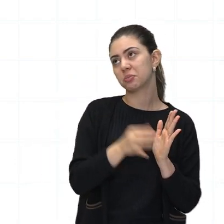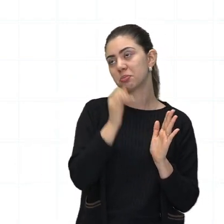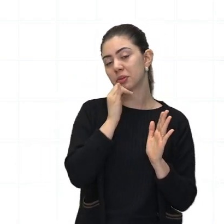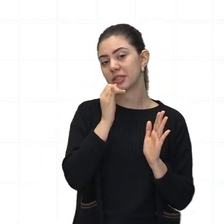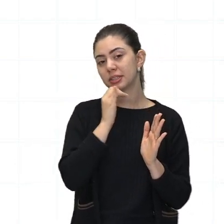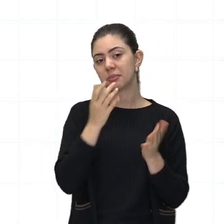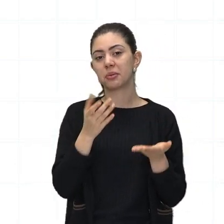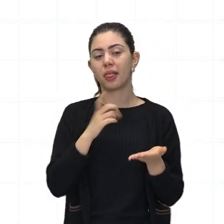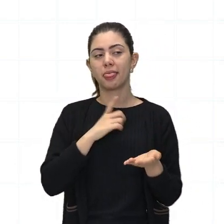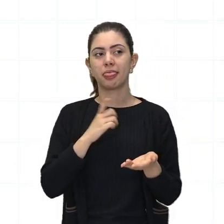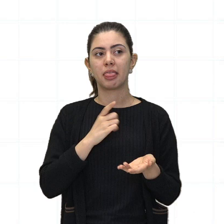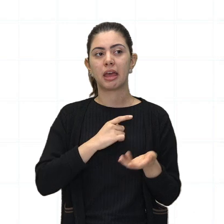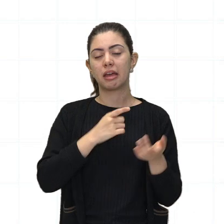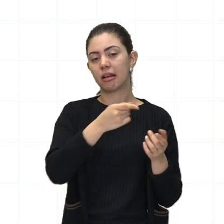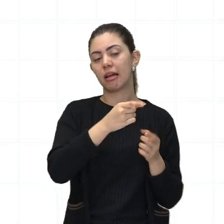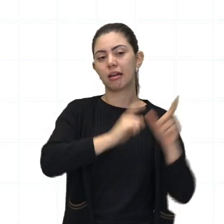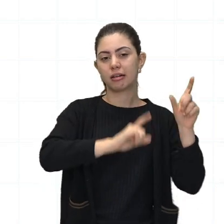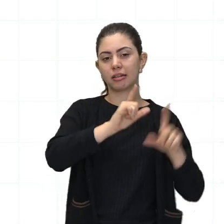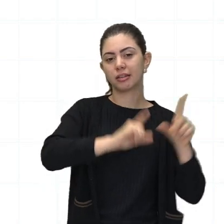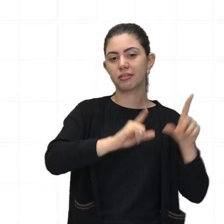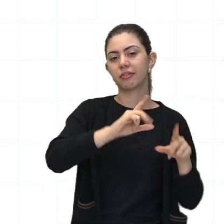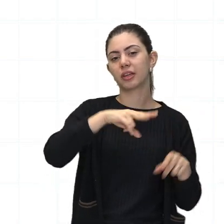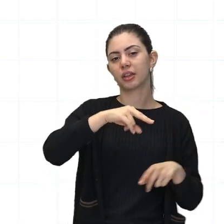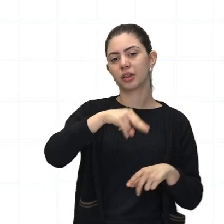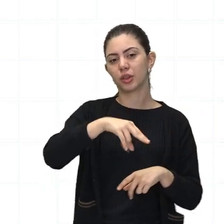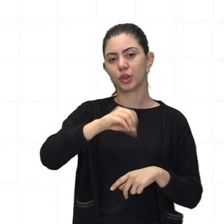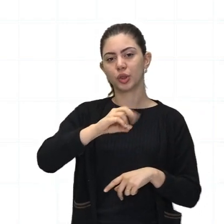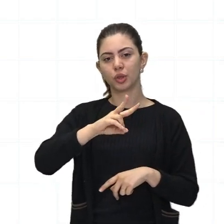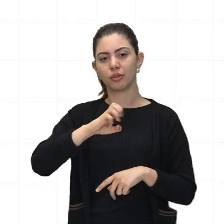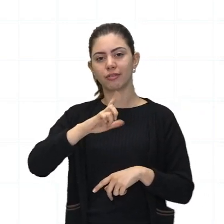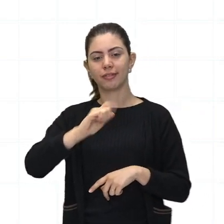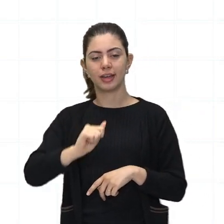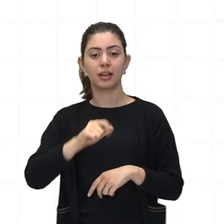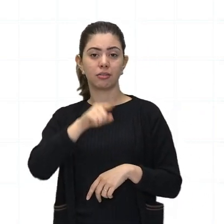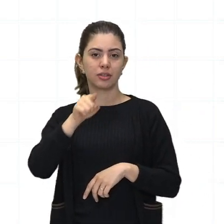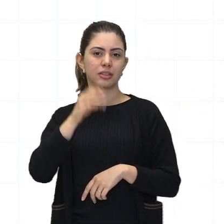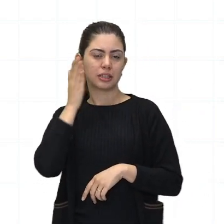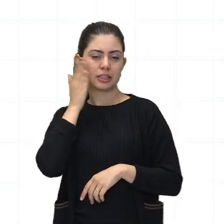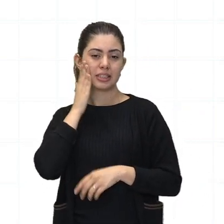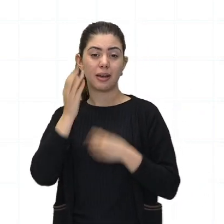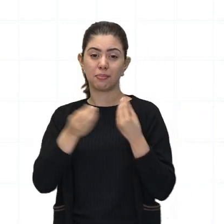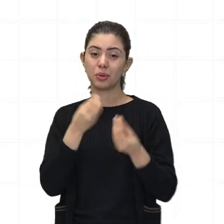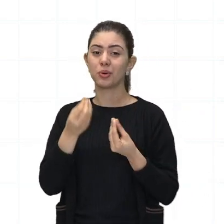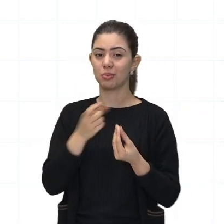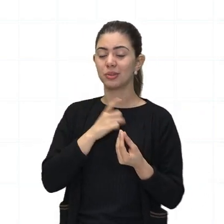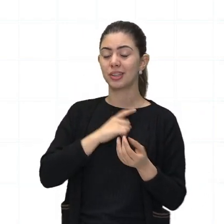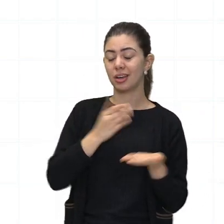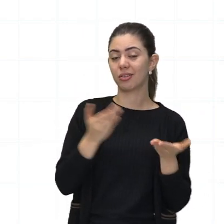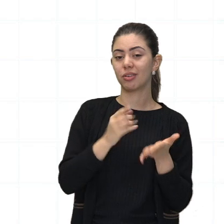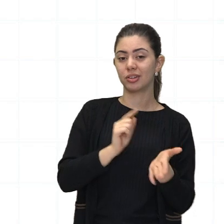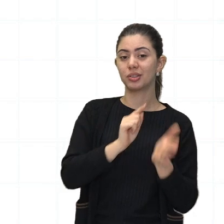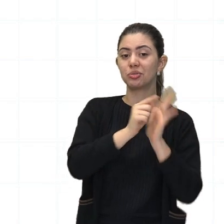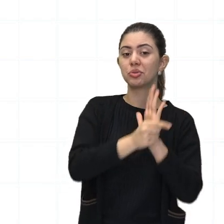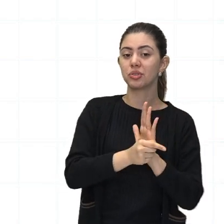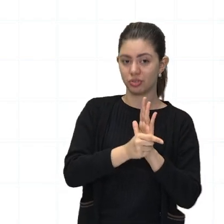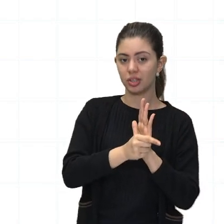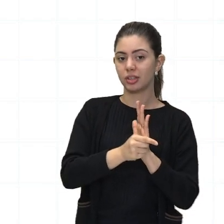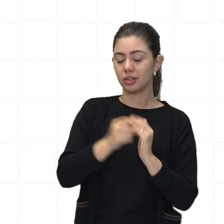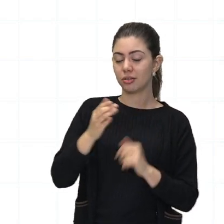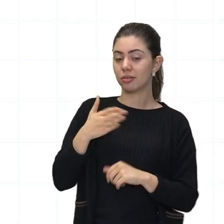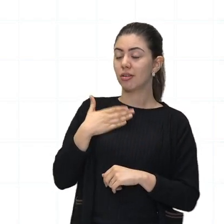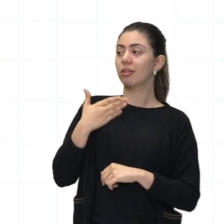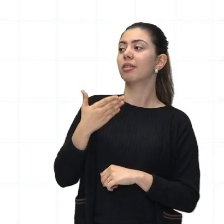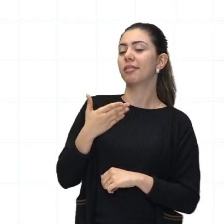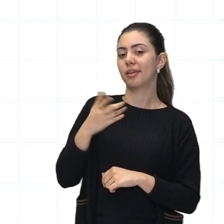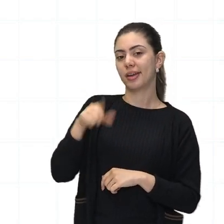exemplo, nos canais de televisão, você sabe como é que funciona um pouco o gênero dramático. É aquela ideia ali de uma espécie